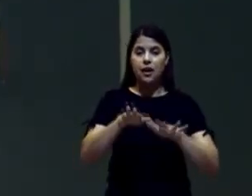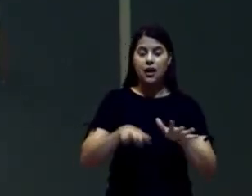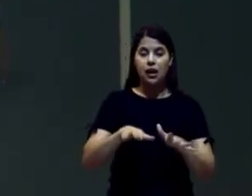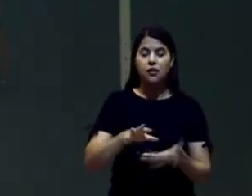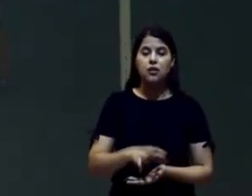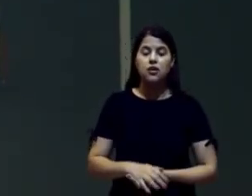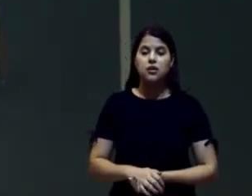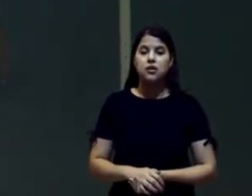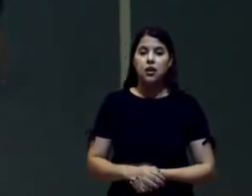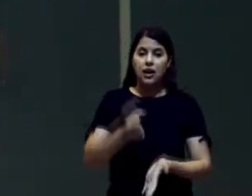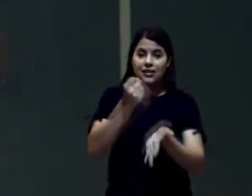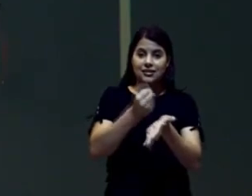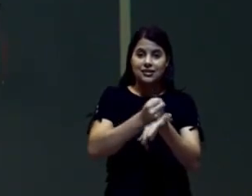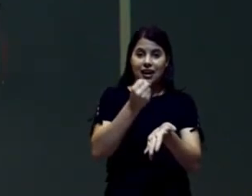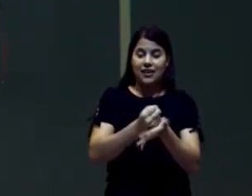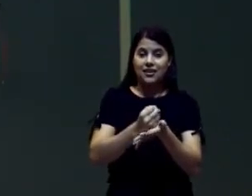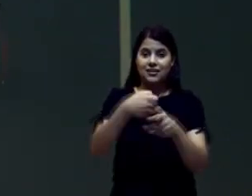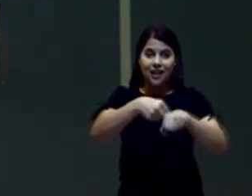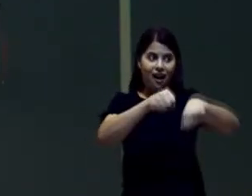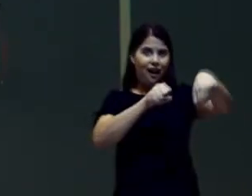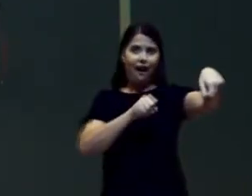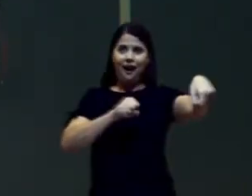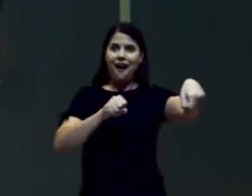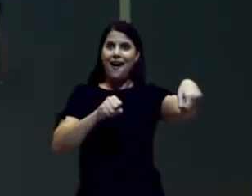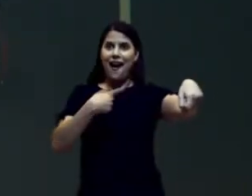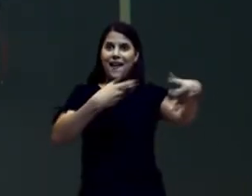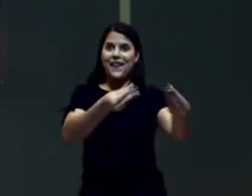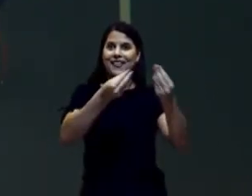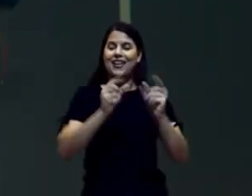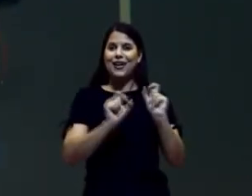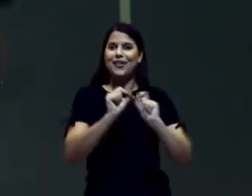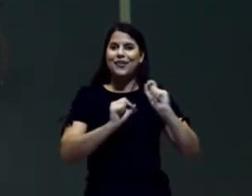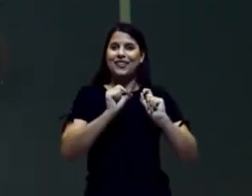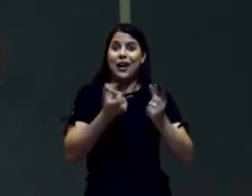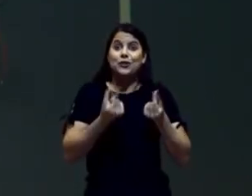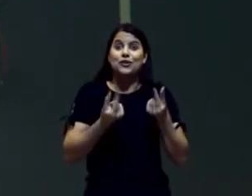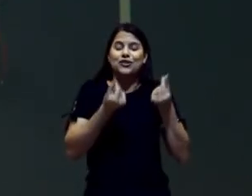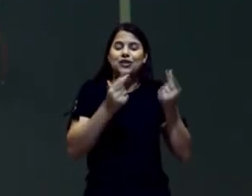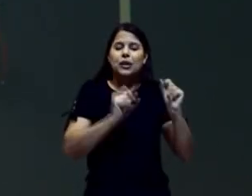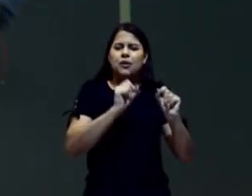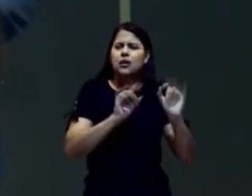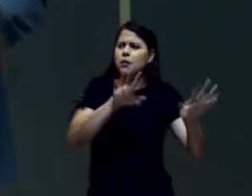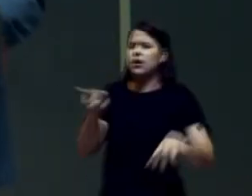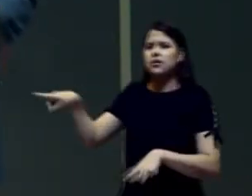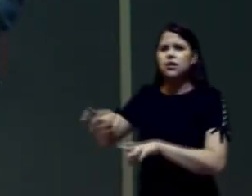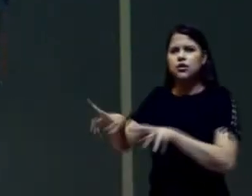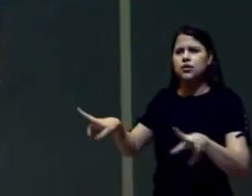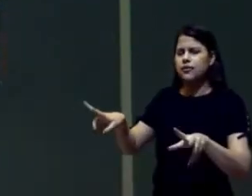de patrimônio tem para mim a partir desse testamento? Quando Timóteo abre o seu testamento, ou o testamento de